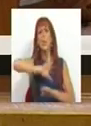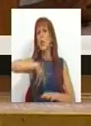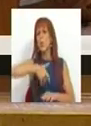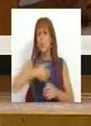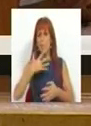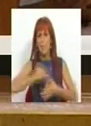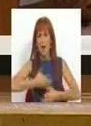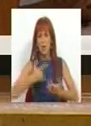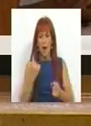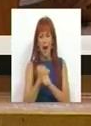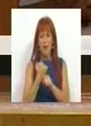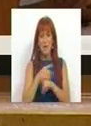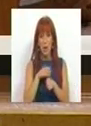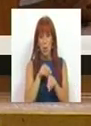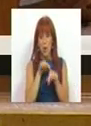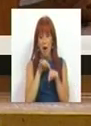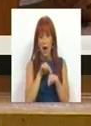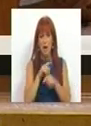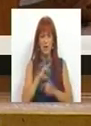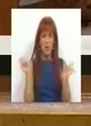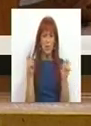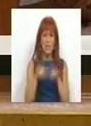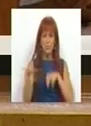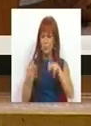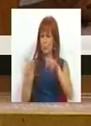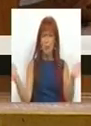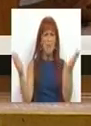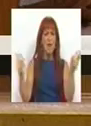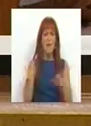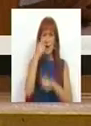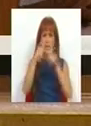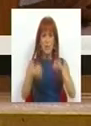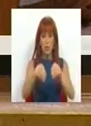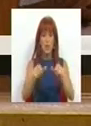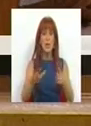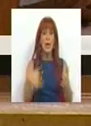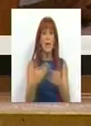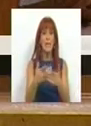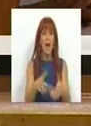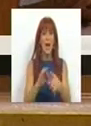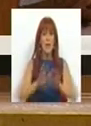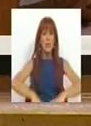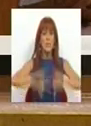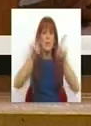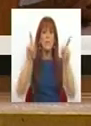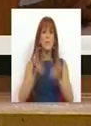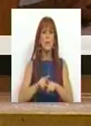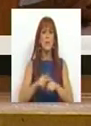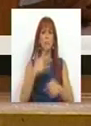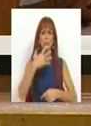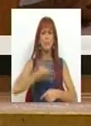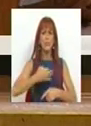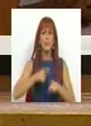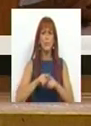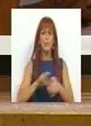global, com a ação local, que promova a valorização do território e garanta o seu desenvolvimento